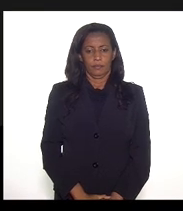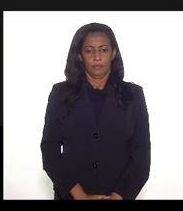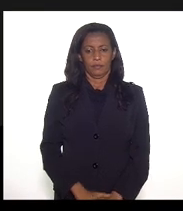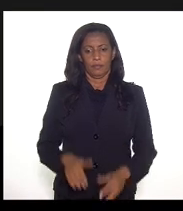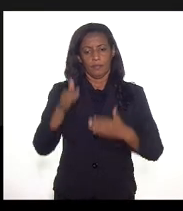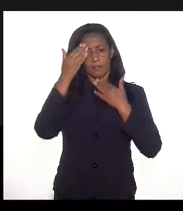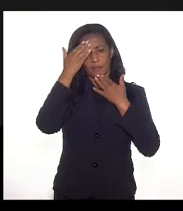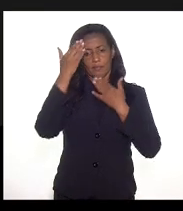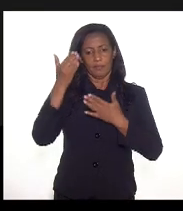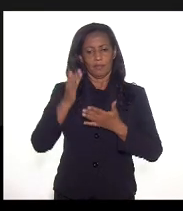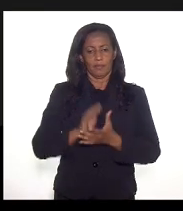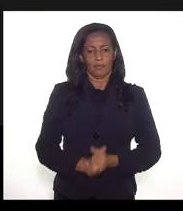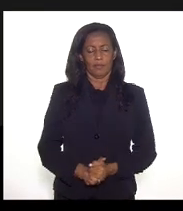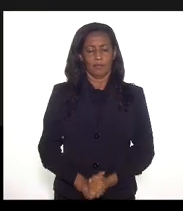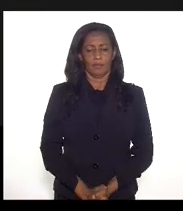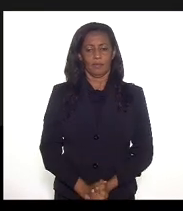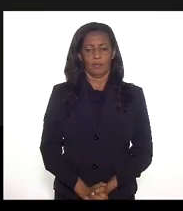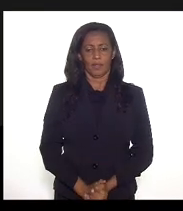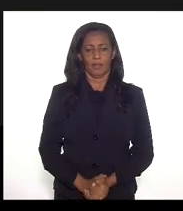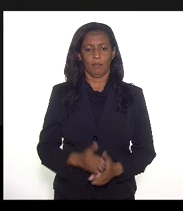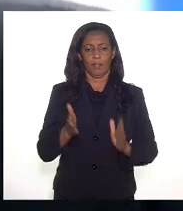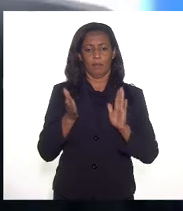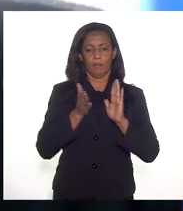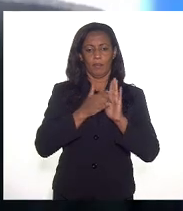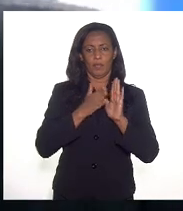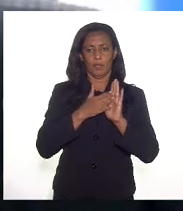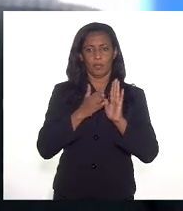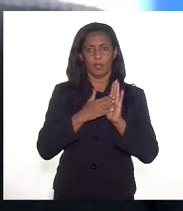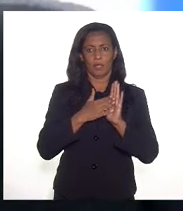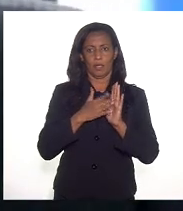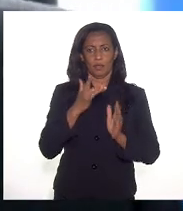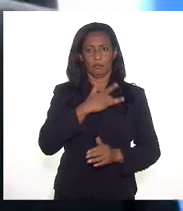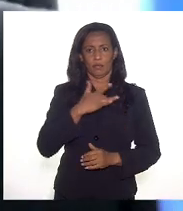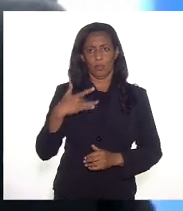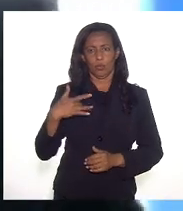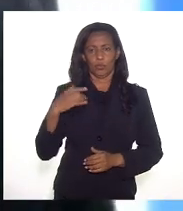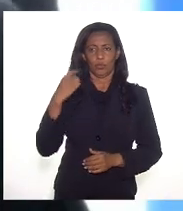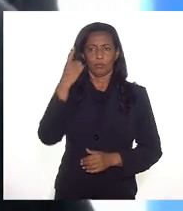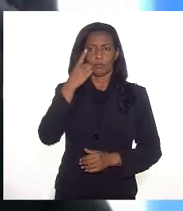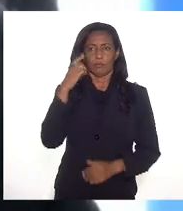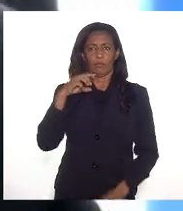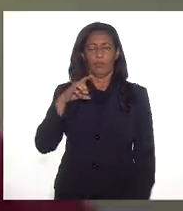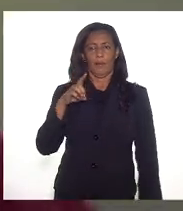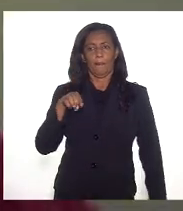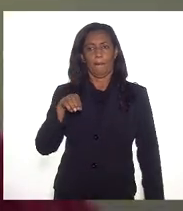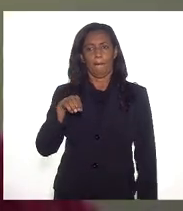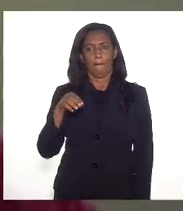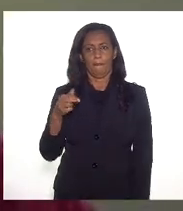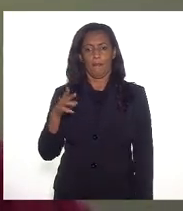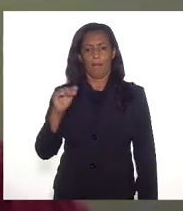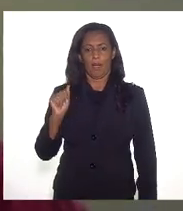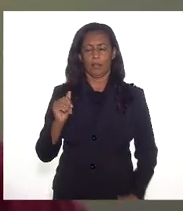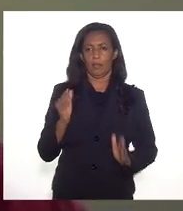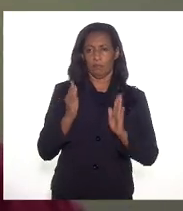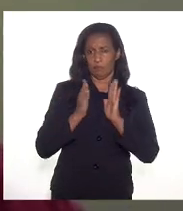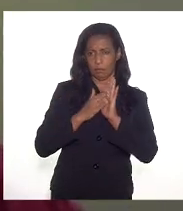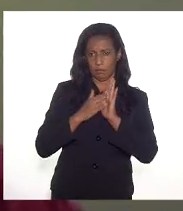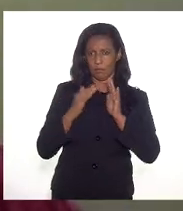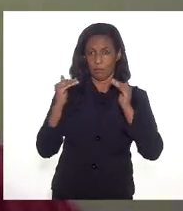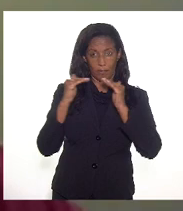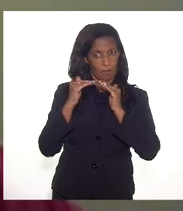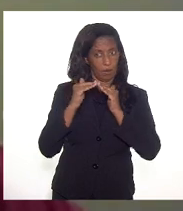Obrigado, deputado. Para emitir parecer pela Comissão de Saúde, deputada Marta Rocha. Presidente, parecer